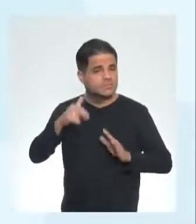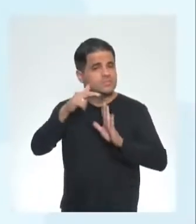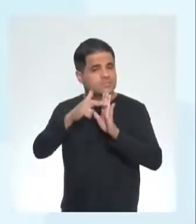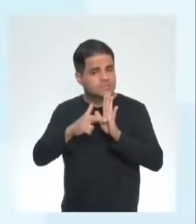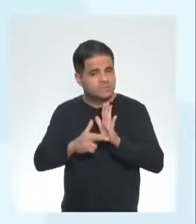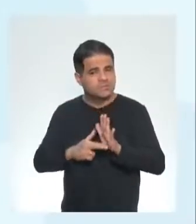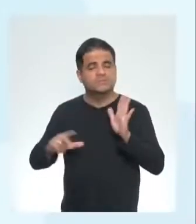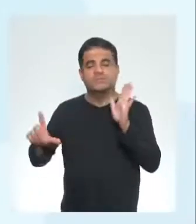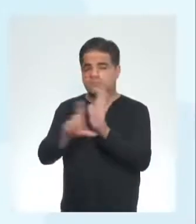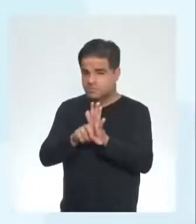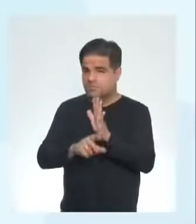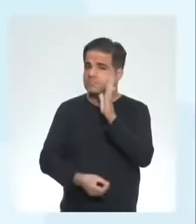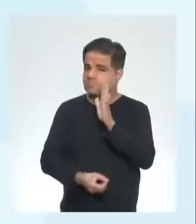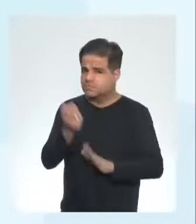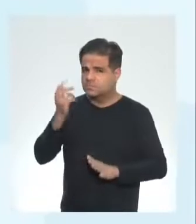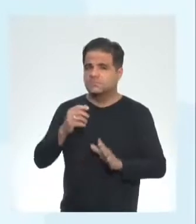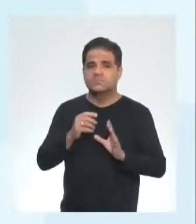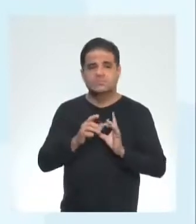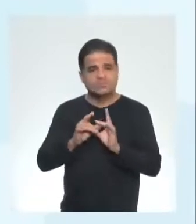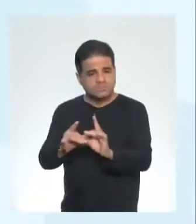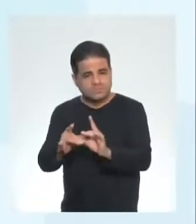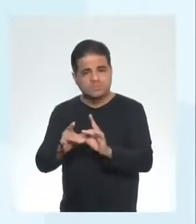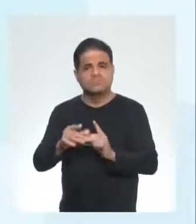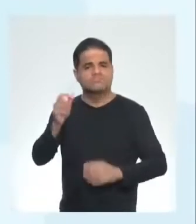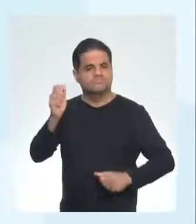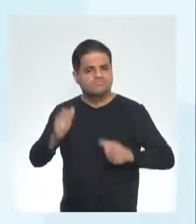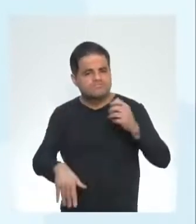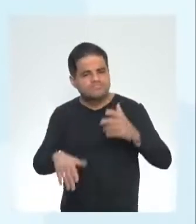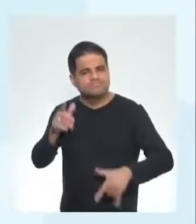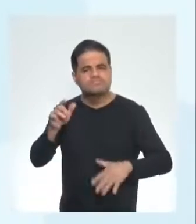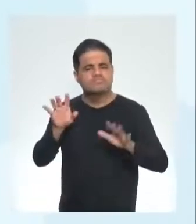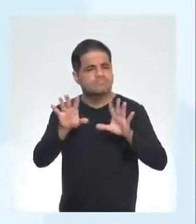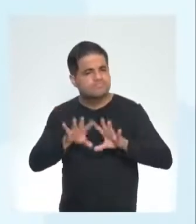né? Que consigam, então, aí